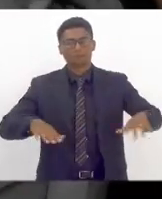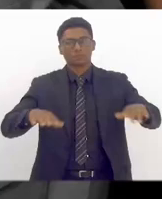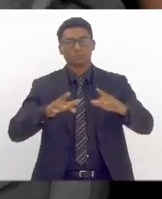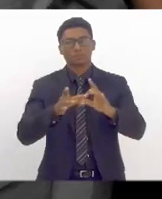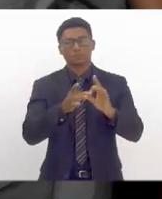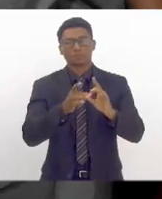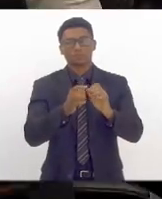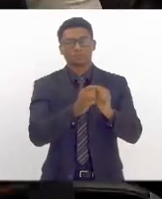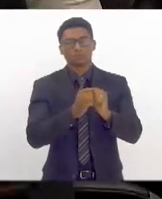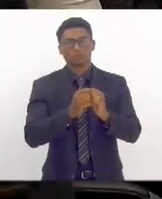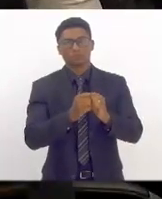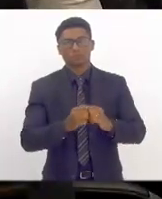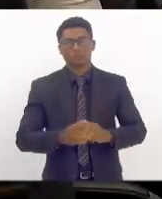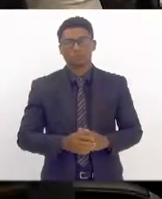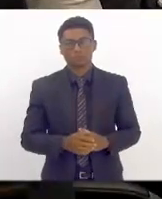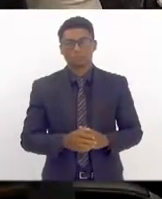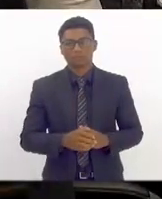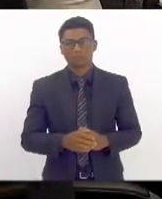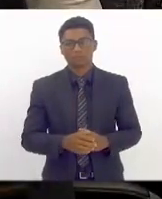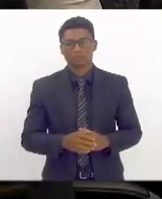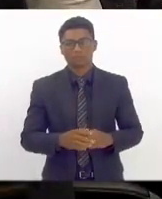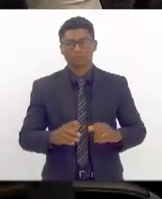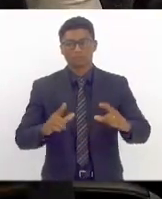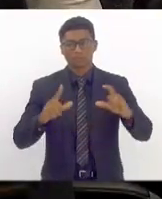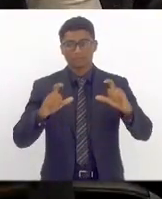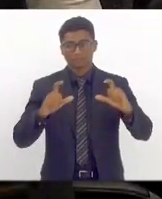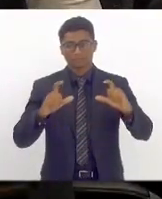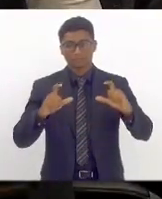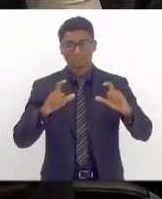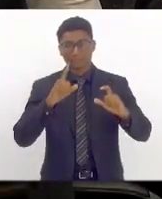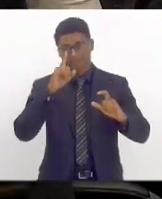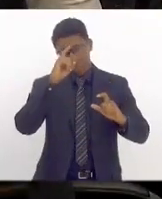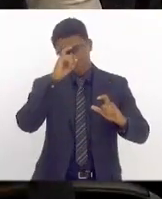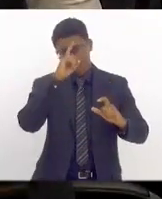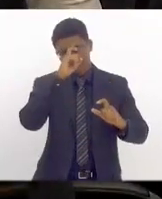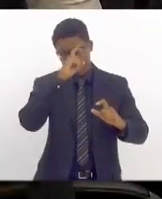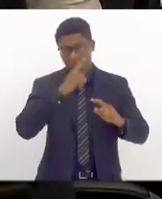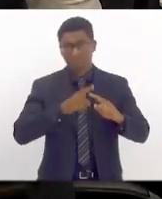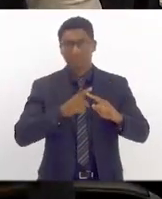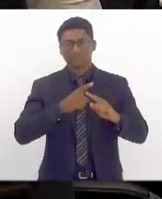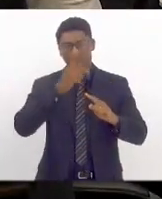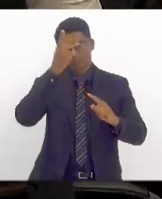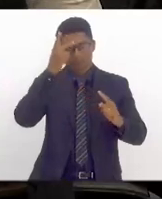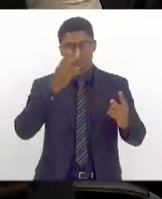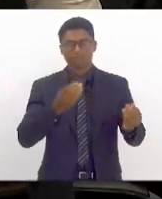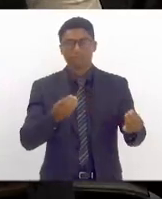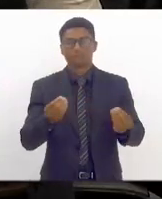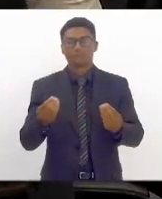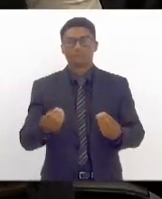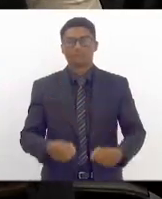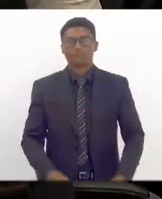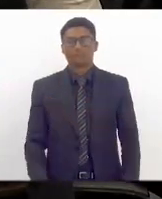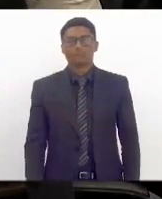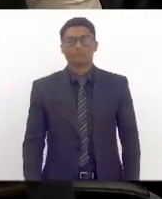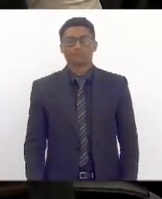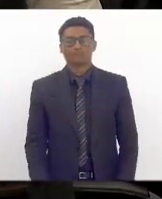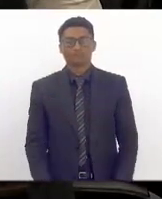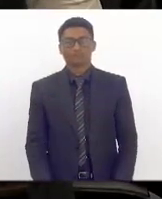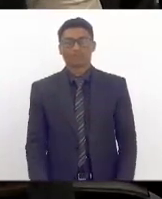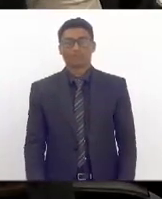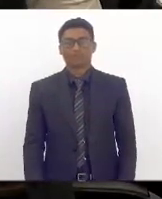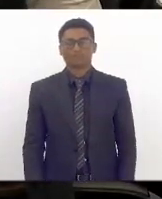fica impossível de cabelo na foto a gente junta agora a gente vai aparecer